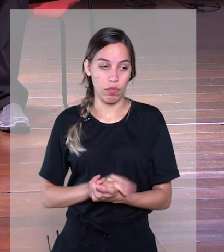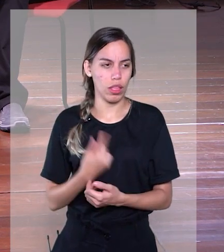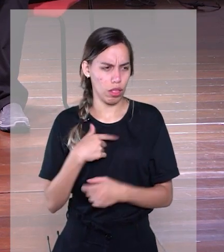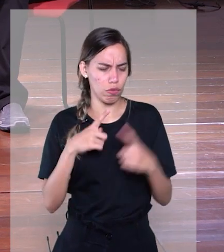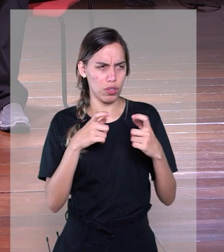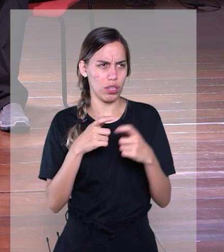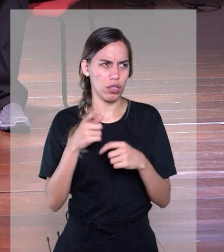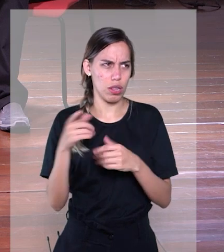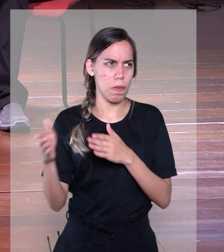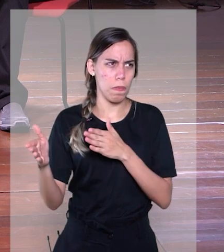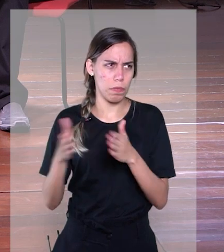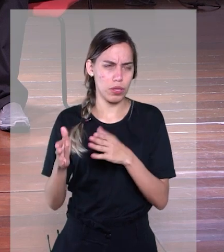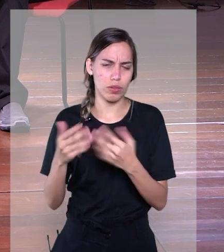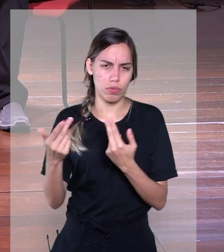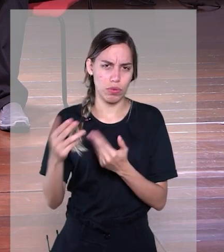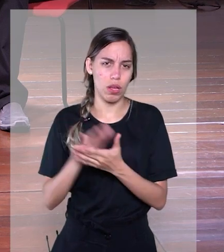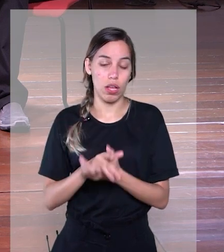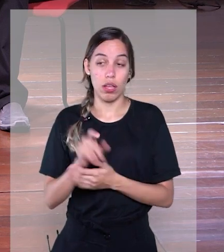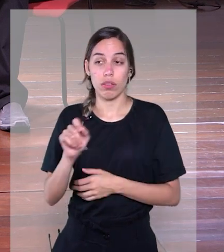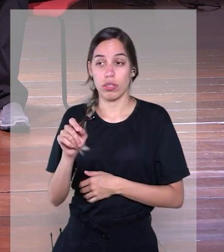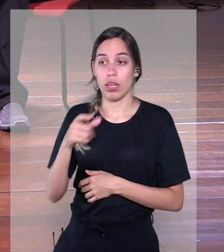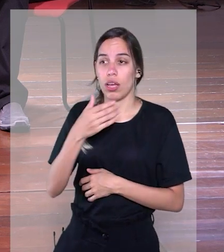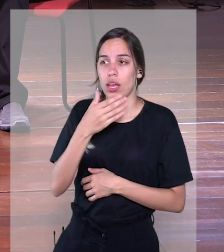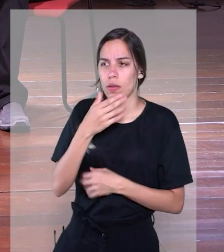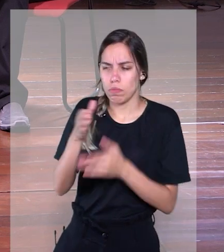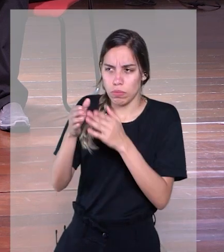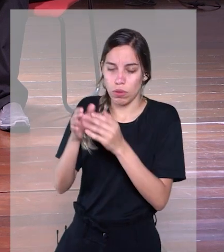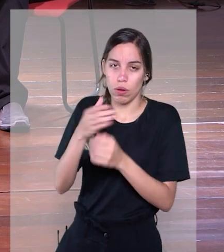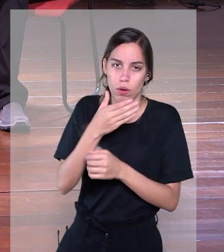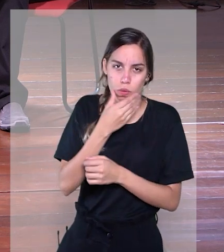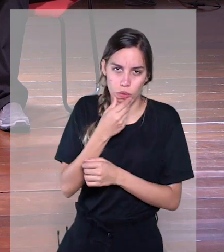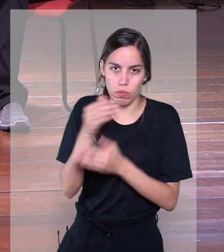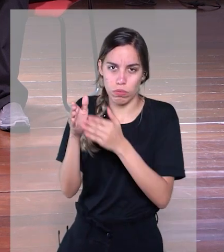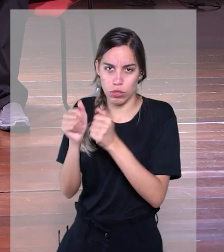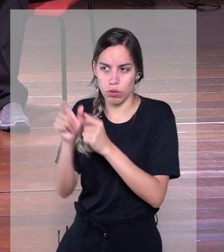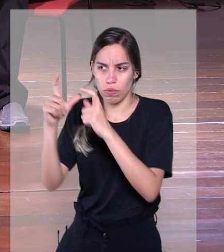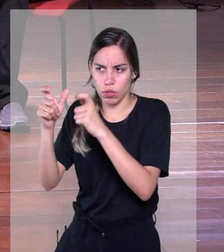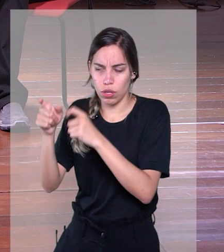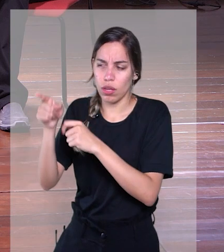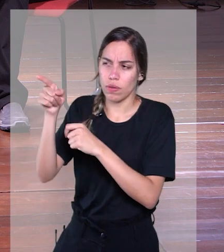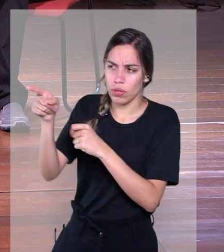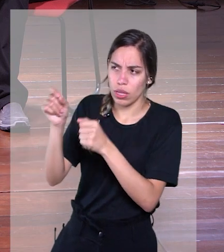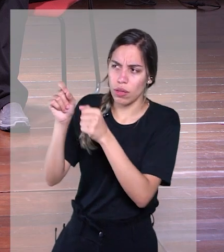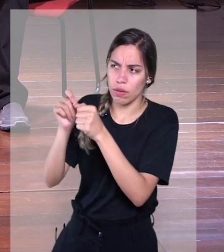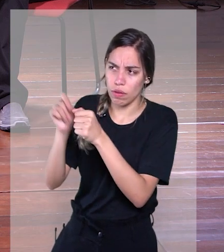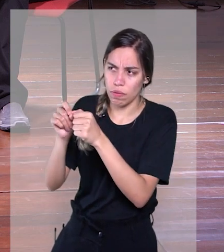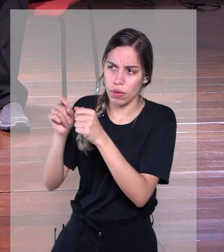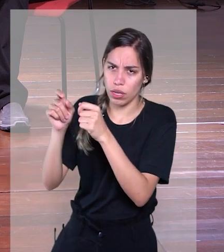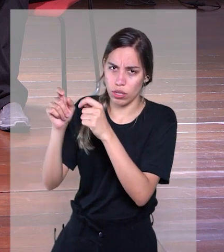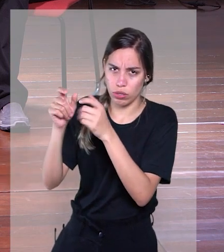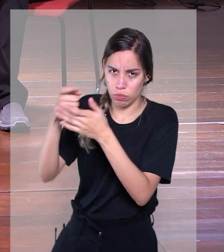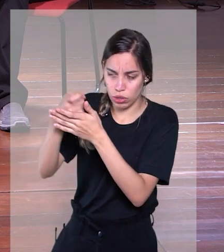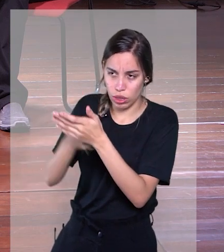e certamente pediu para o Carlos escrever alguma coisa e veio um texto lindo. Com o livro nas mãos, Eugênio Sávio lê um